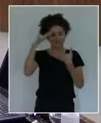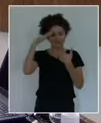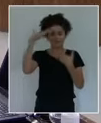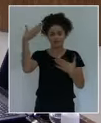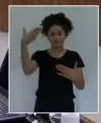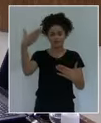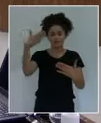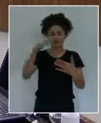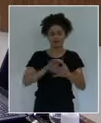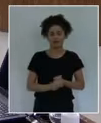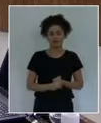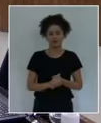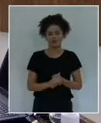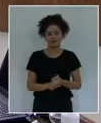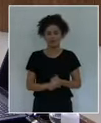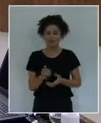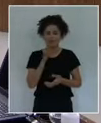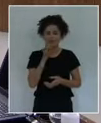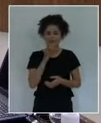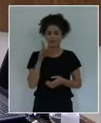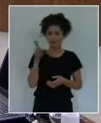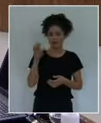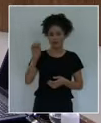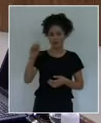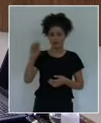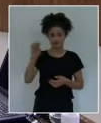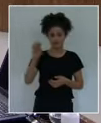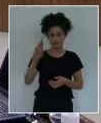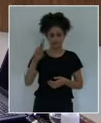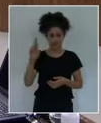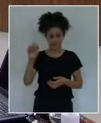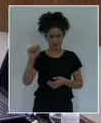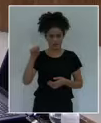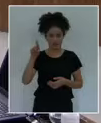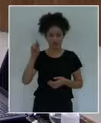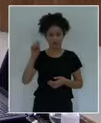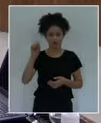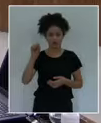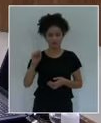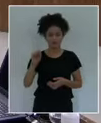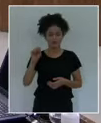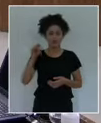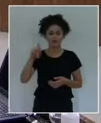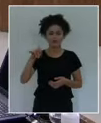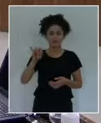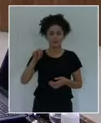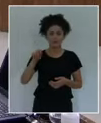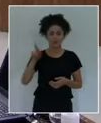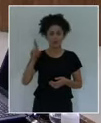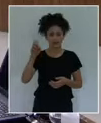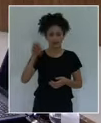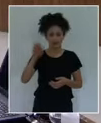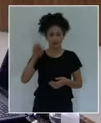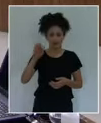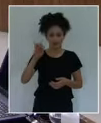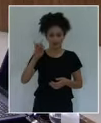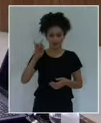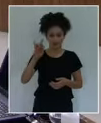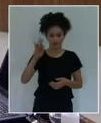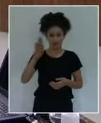que igual Serra dos Pinheiros está sem o ônibus, né? Sem o transporte, porque devido à ponte,